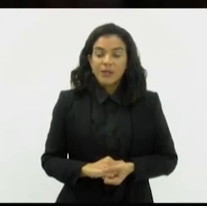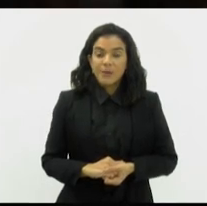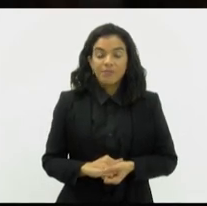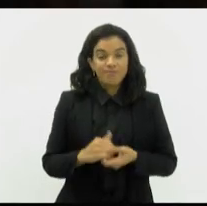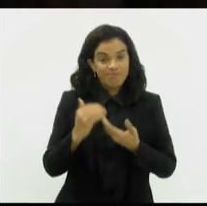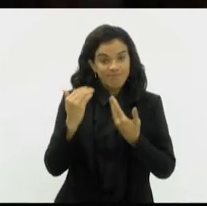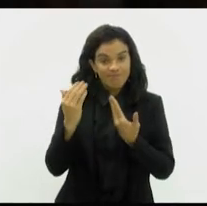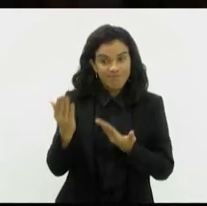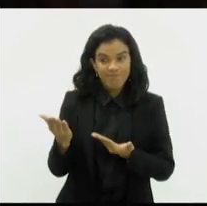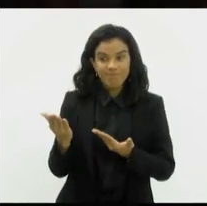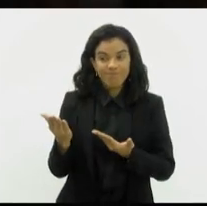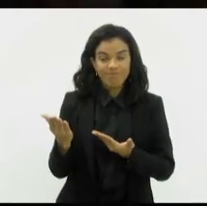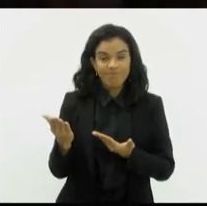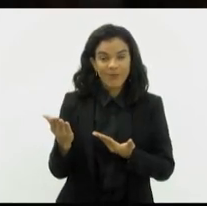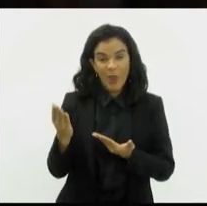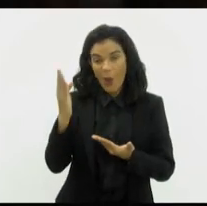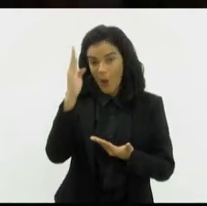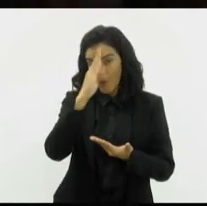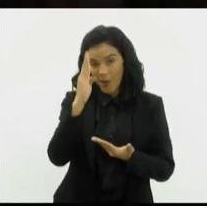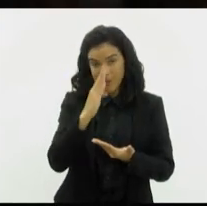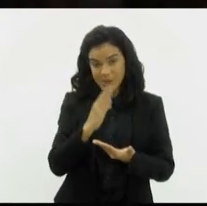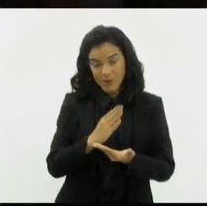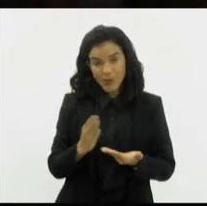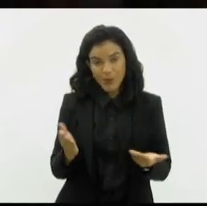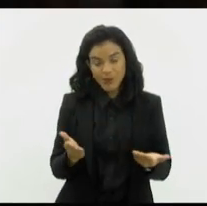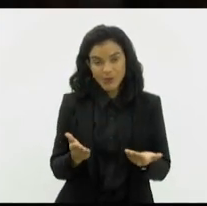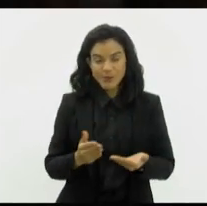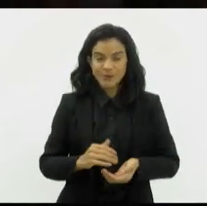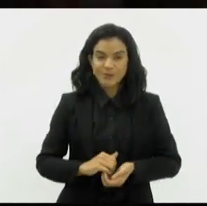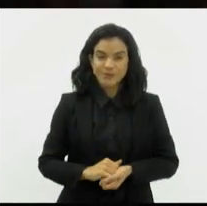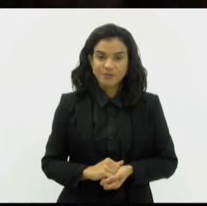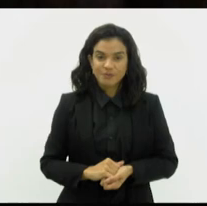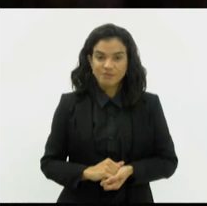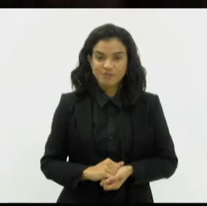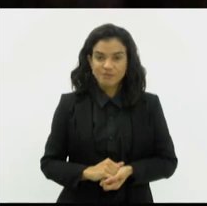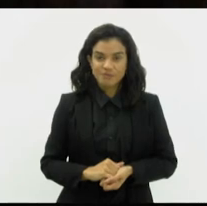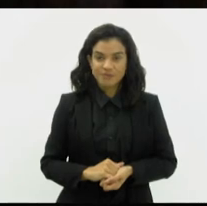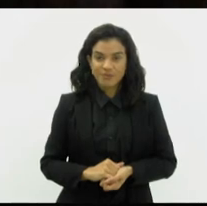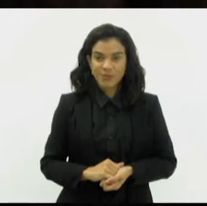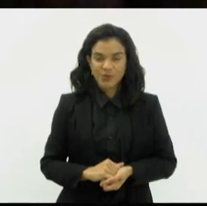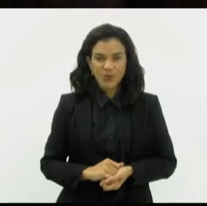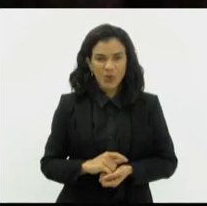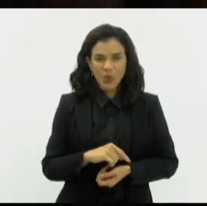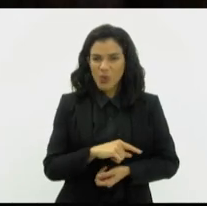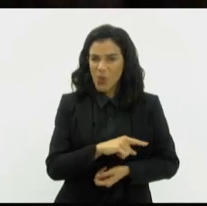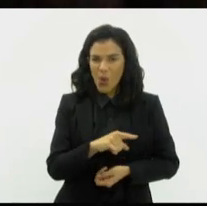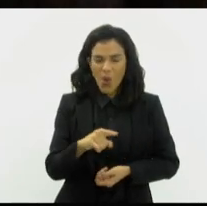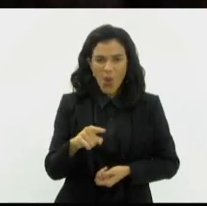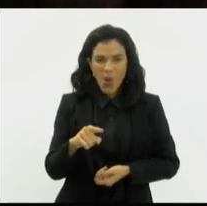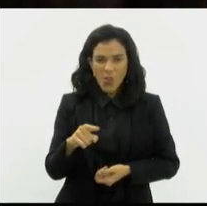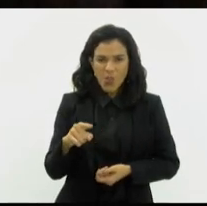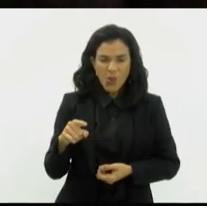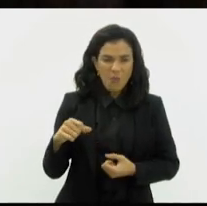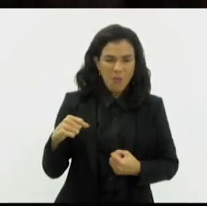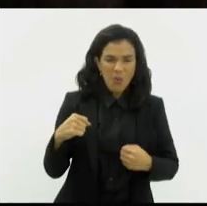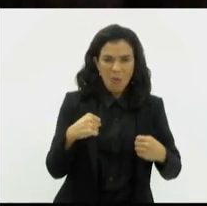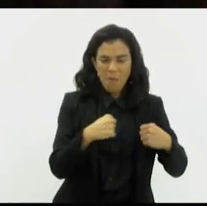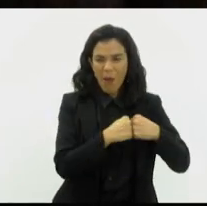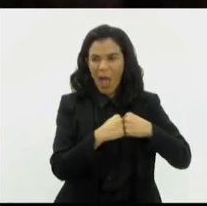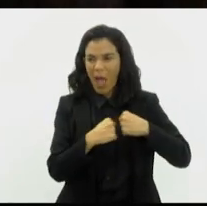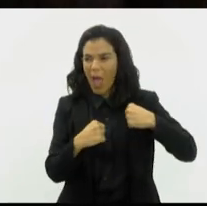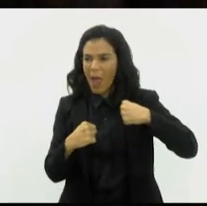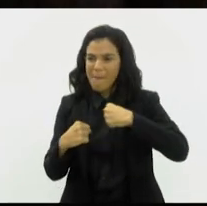Este é o nosso Brasil de hoje. Todo mundo batendo cabeça com todo mundo, os